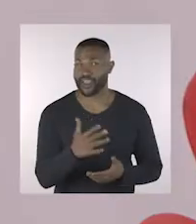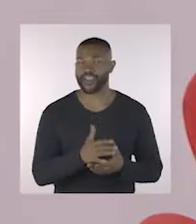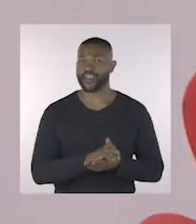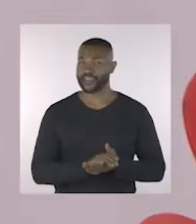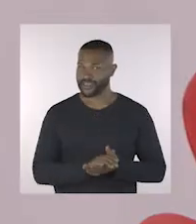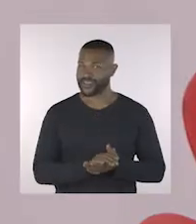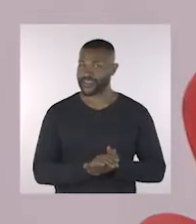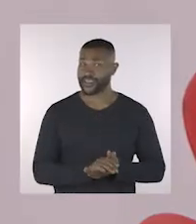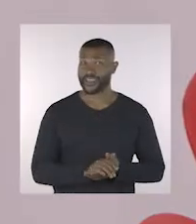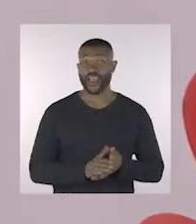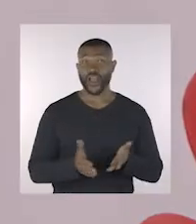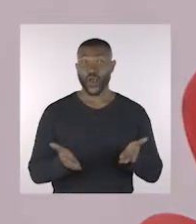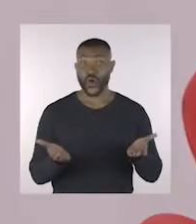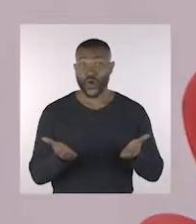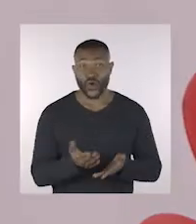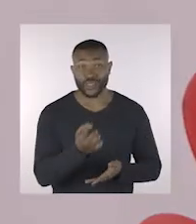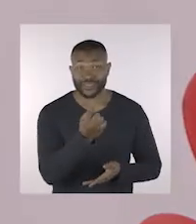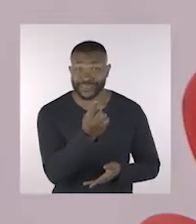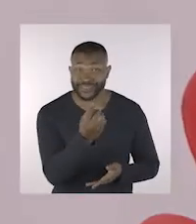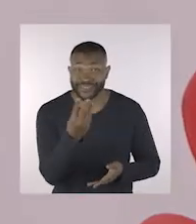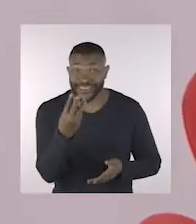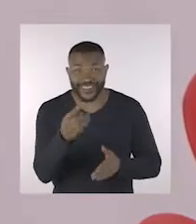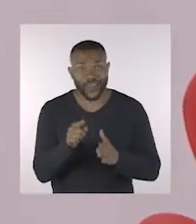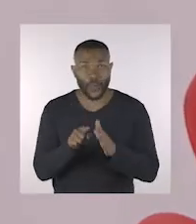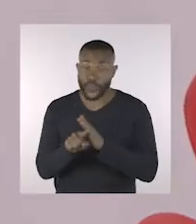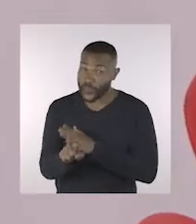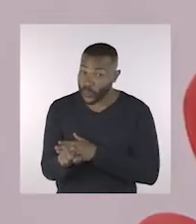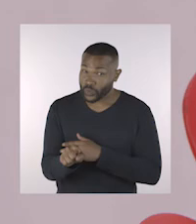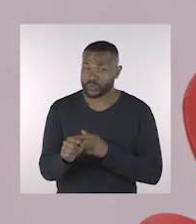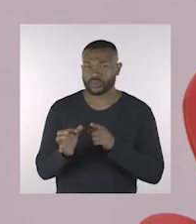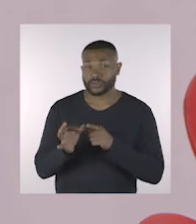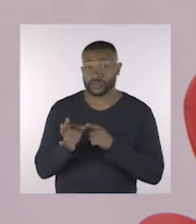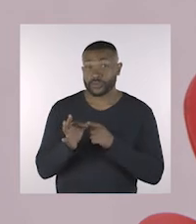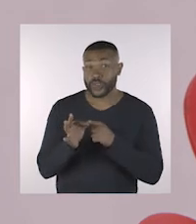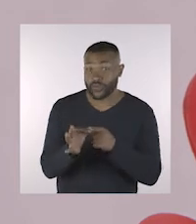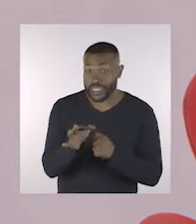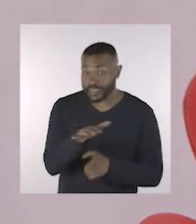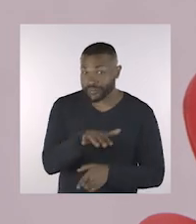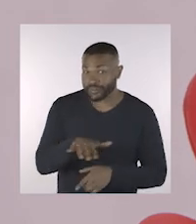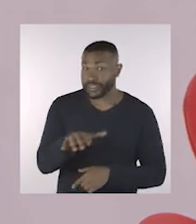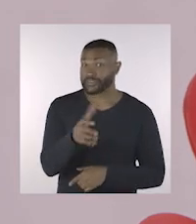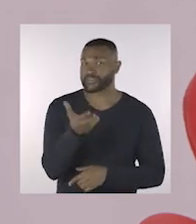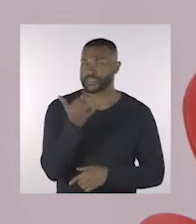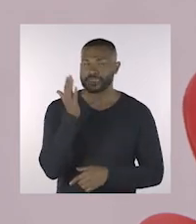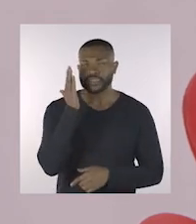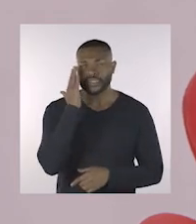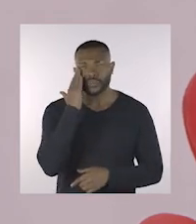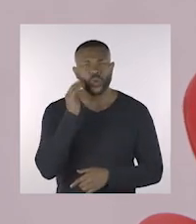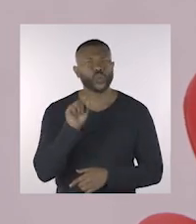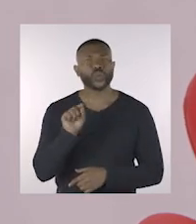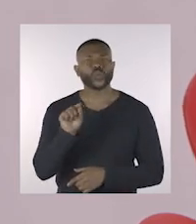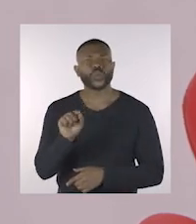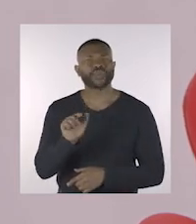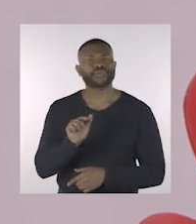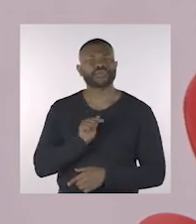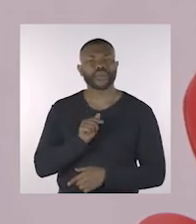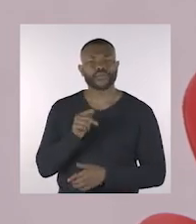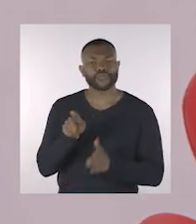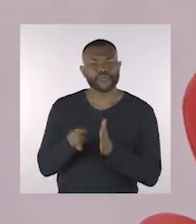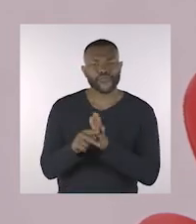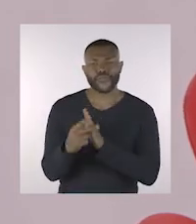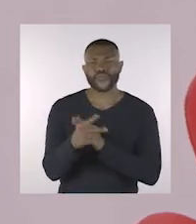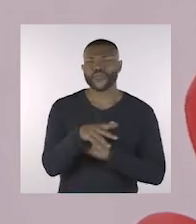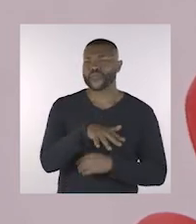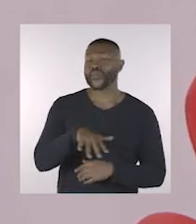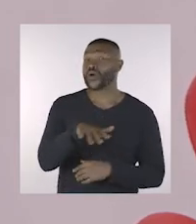hoje é 13 Essa é a décima terceira Pergunta a periferia quer saber o que